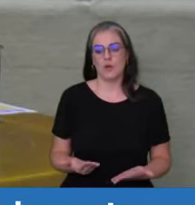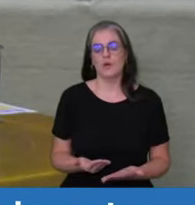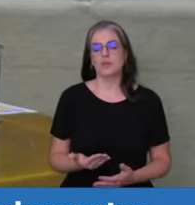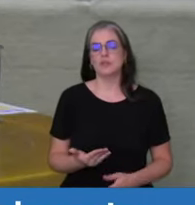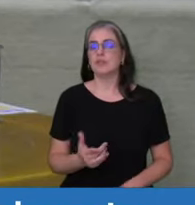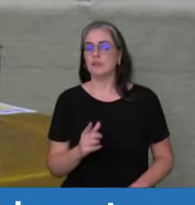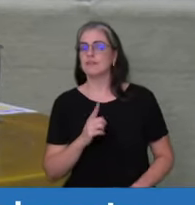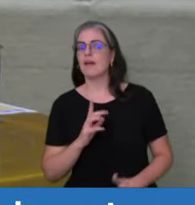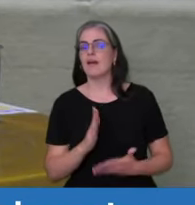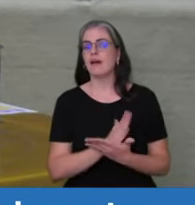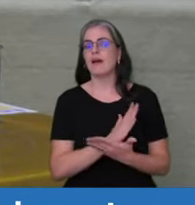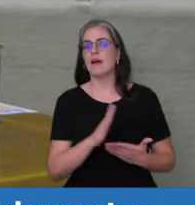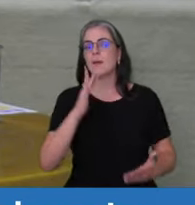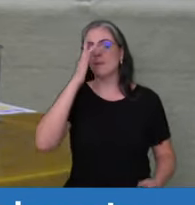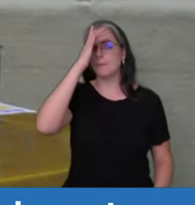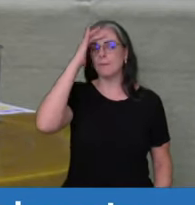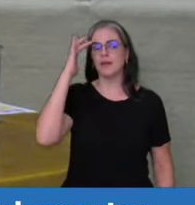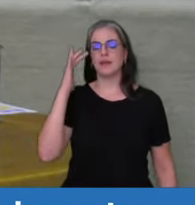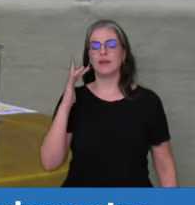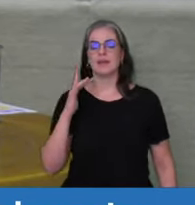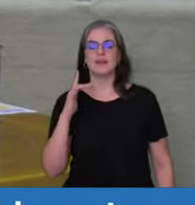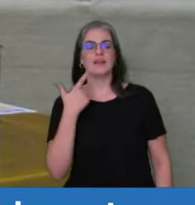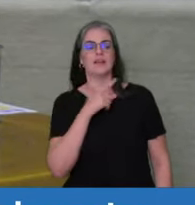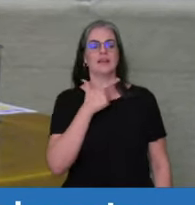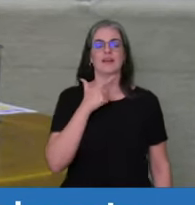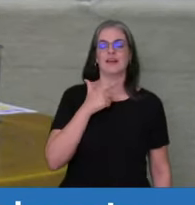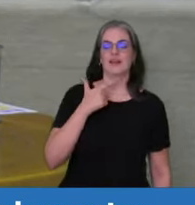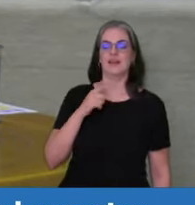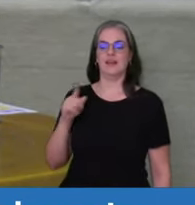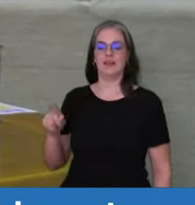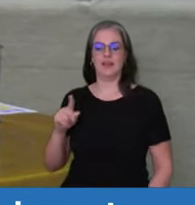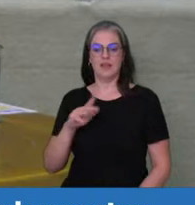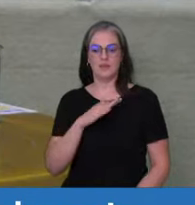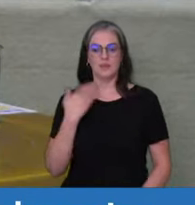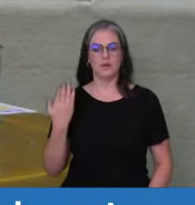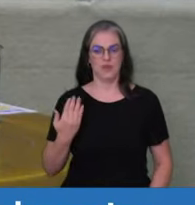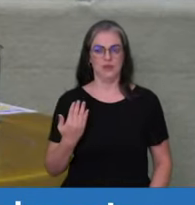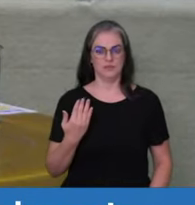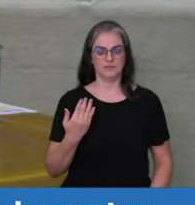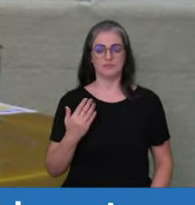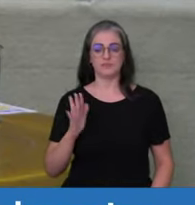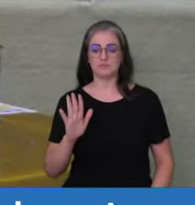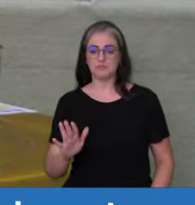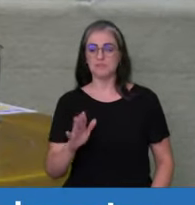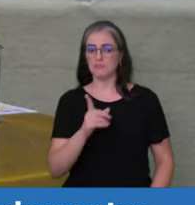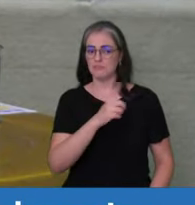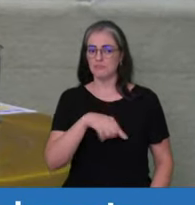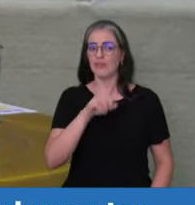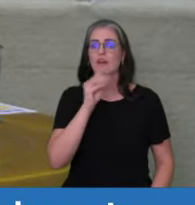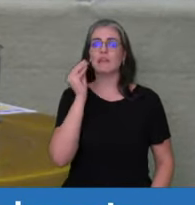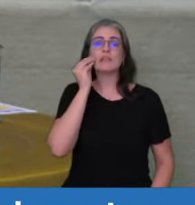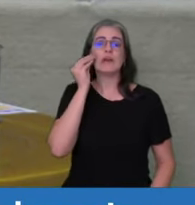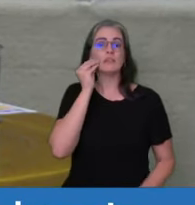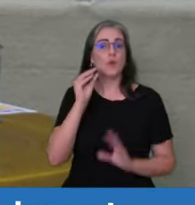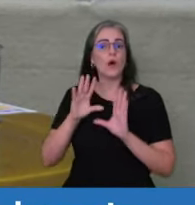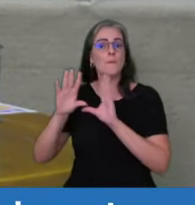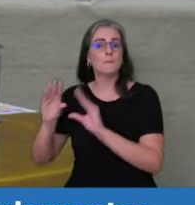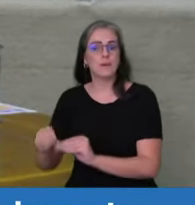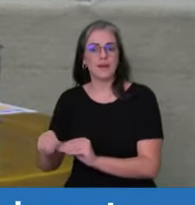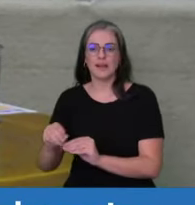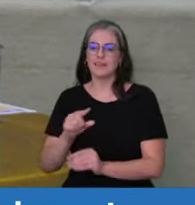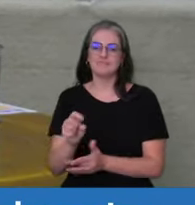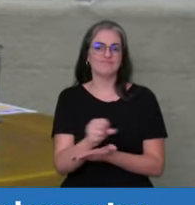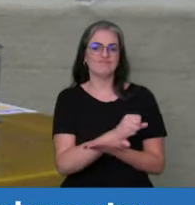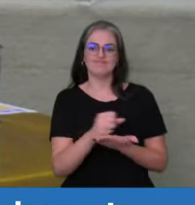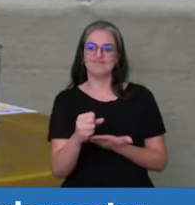regozijam da morte de Marielle. Mas esses que tentaram calar Marielle, eles estão